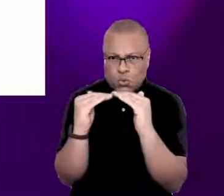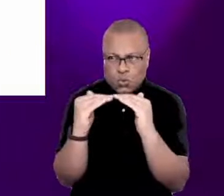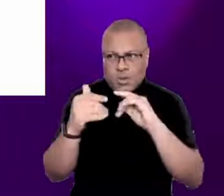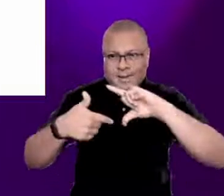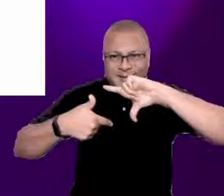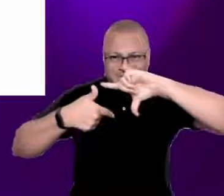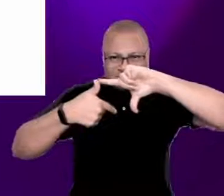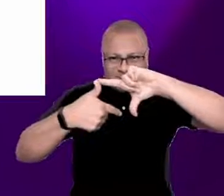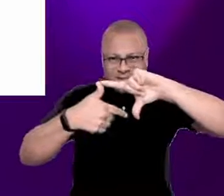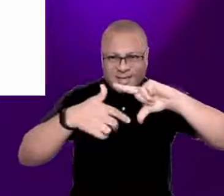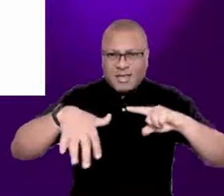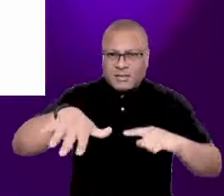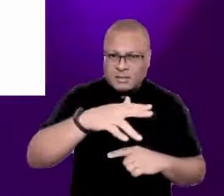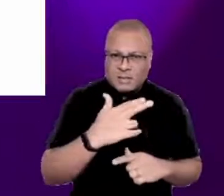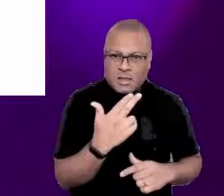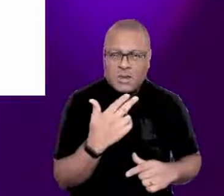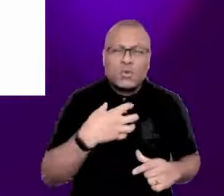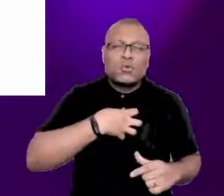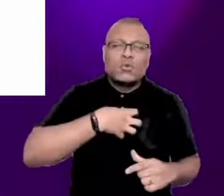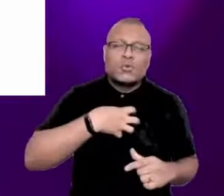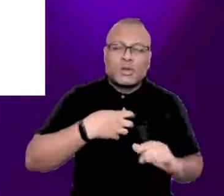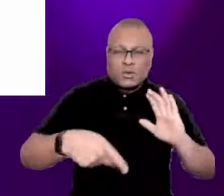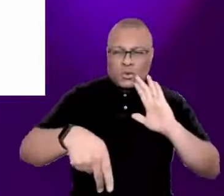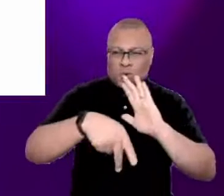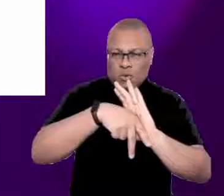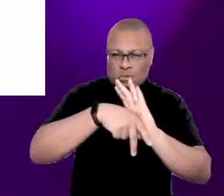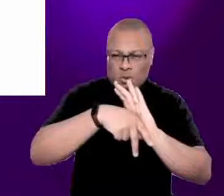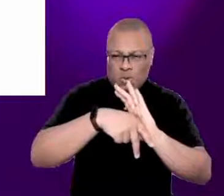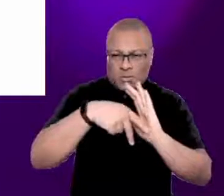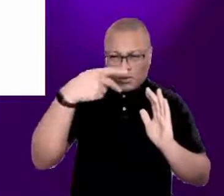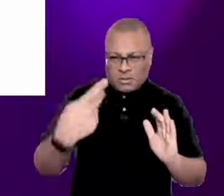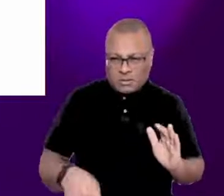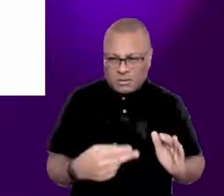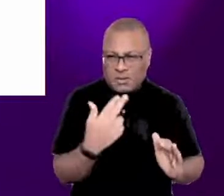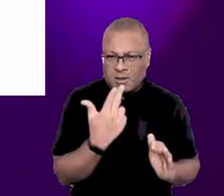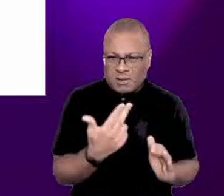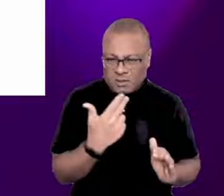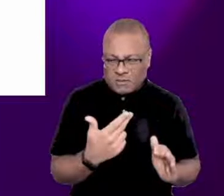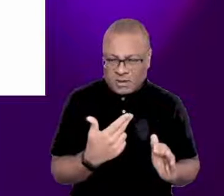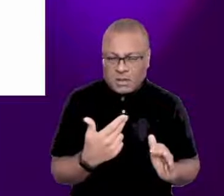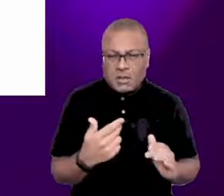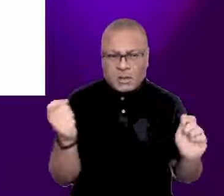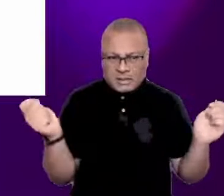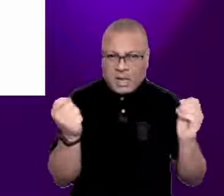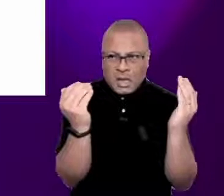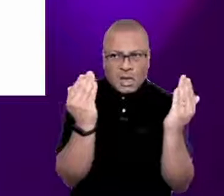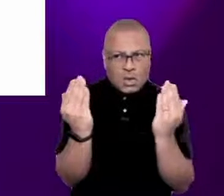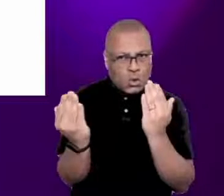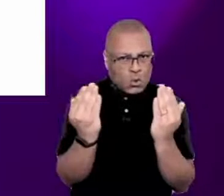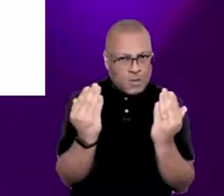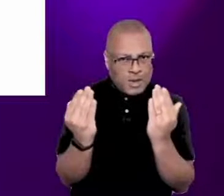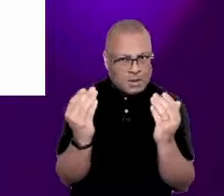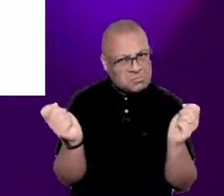para a nossa língua, se nós temos padrões de comparabilidade.